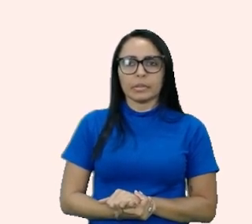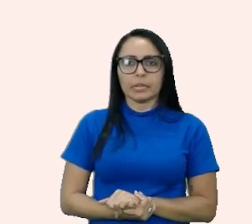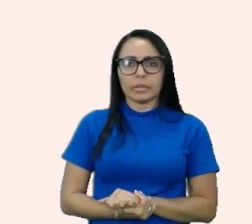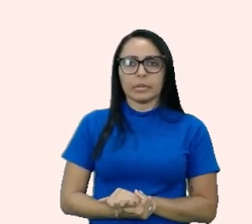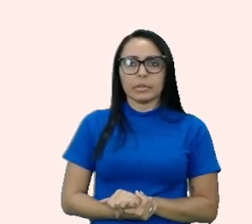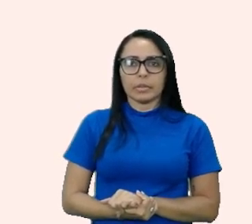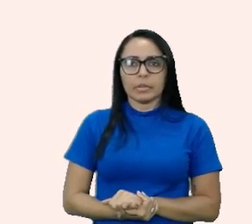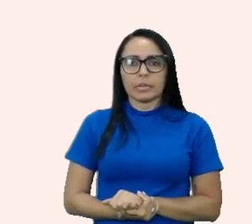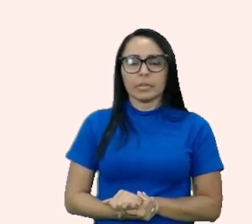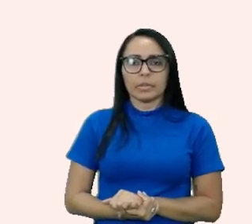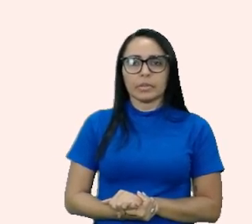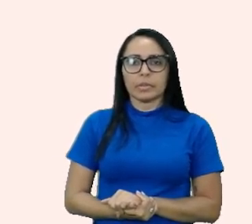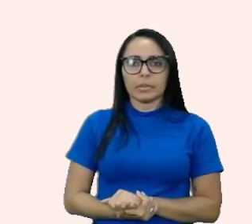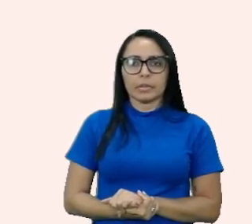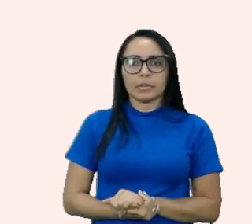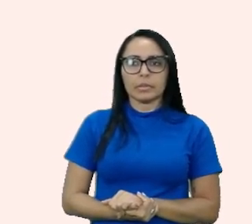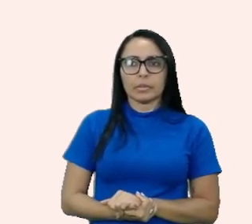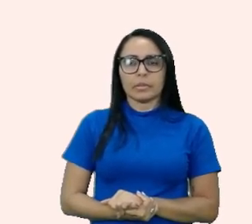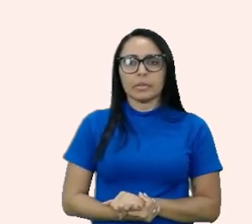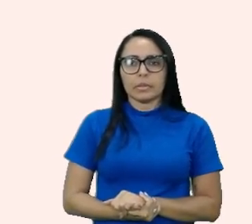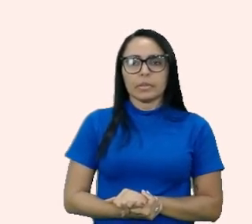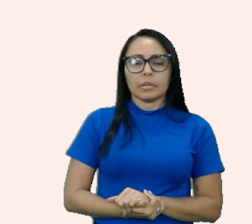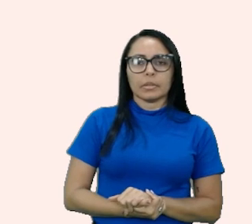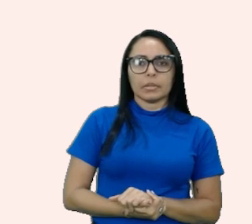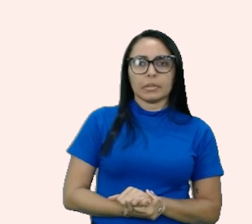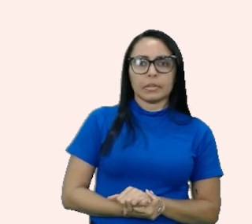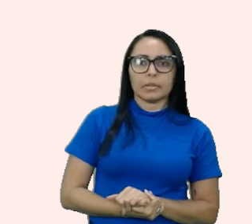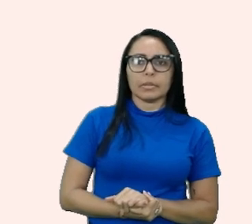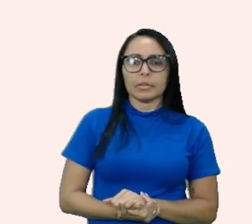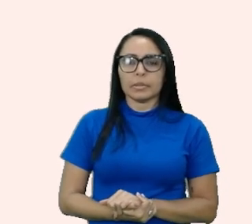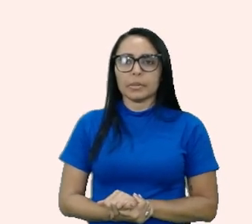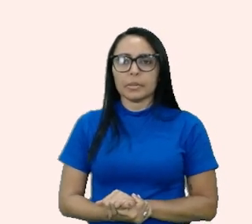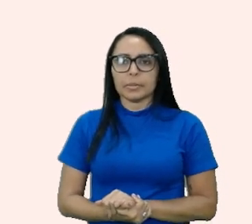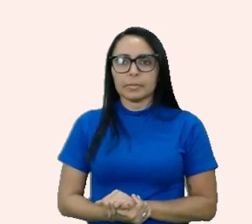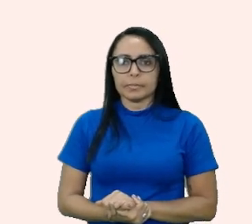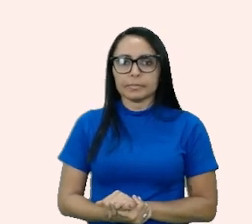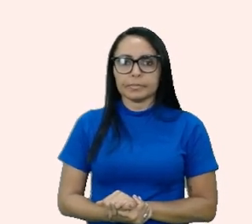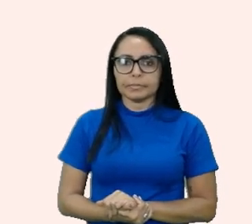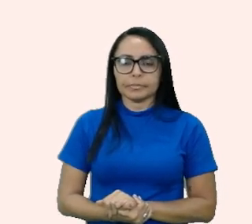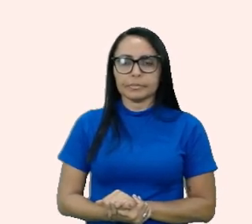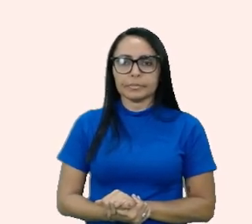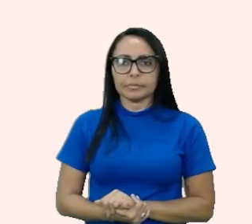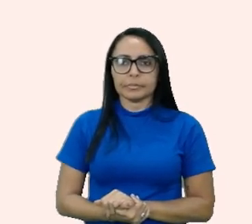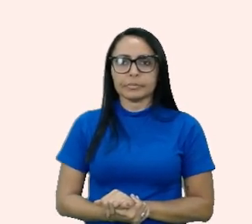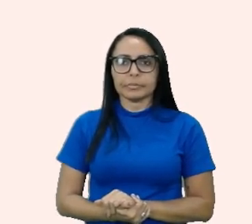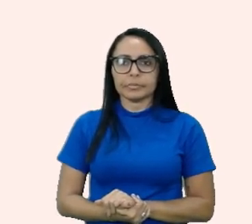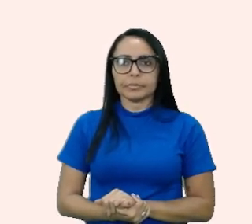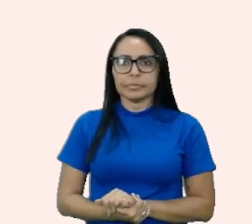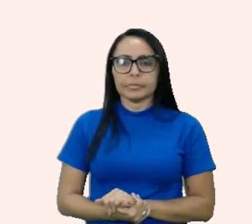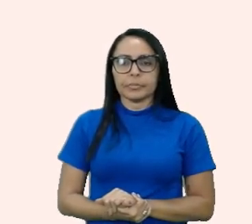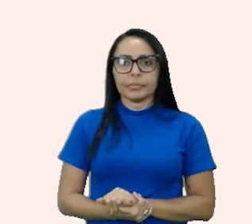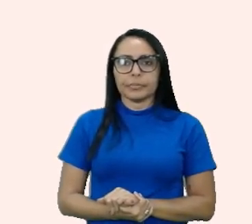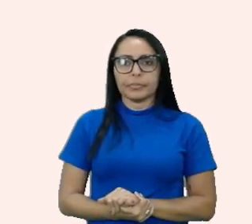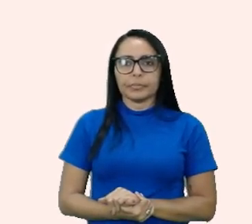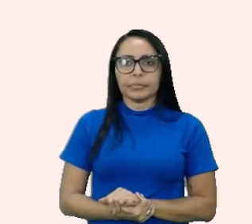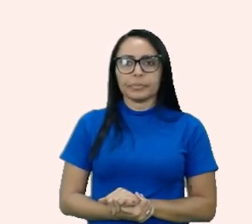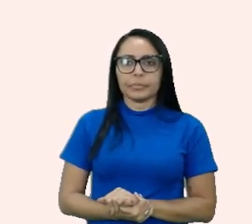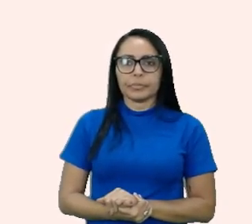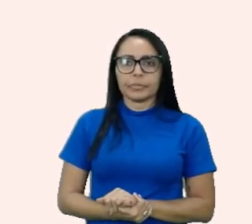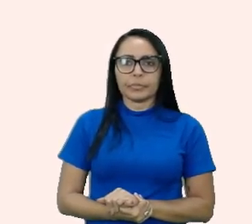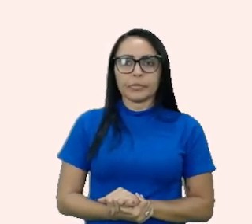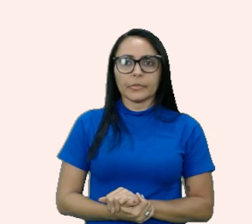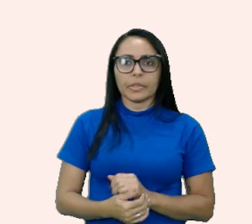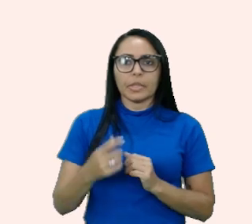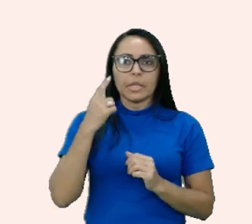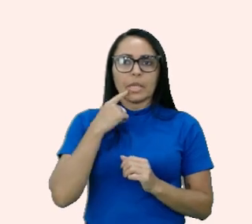é grandeza diretamente proporcional ou o que é grandeza inversamente proporcional. Beleza?